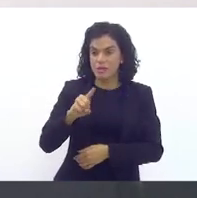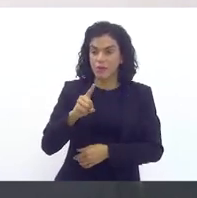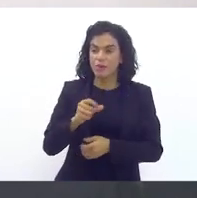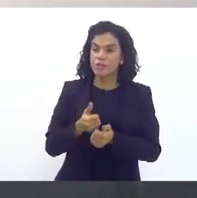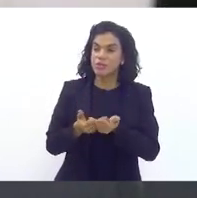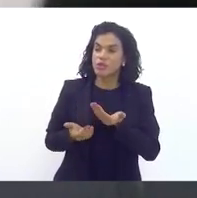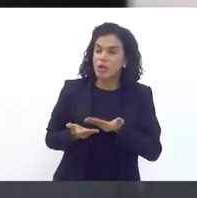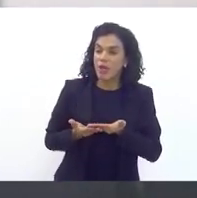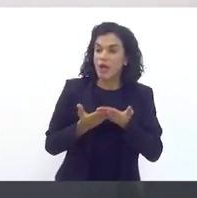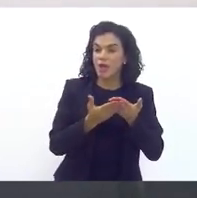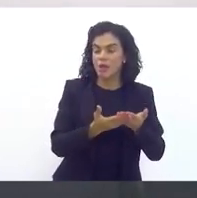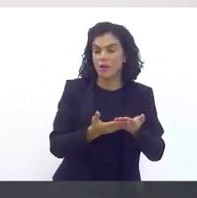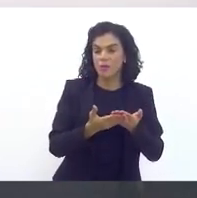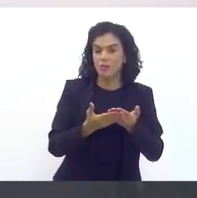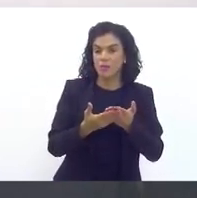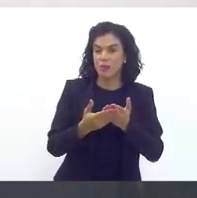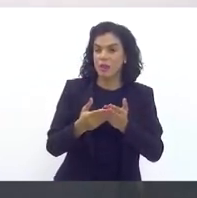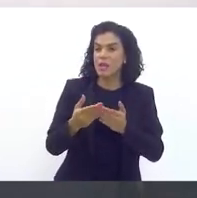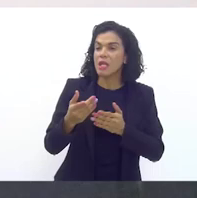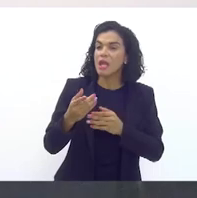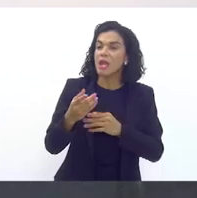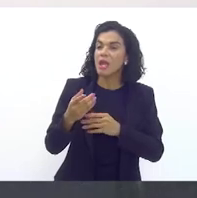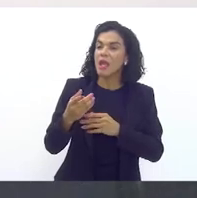Acompanhamento do Regime de Recuperação Fiscal.